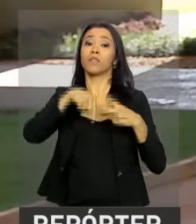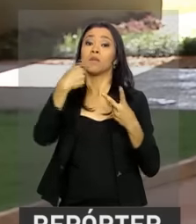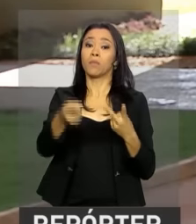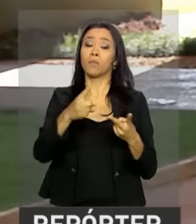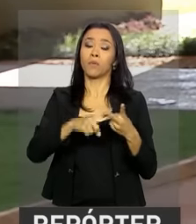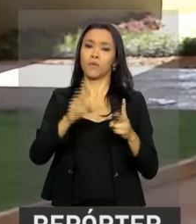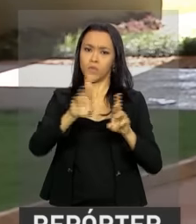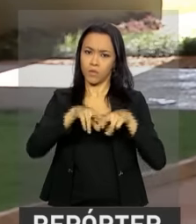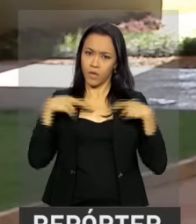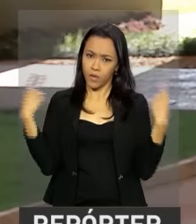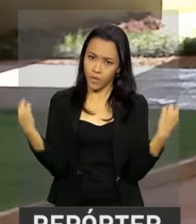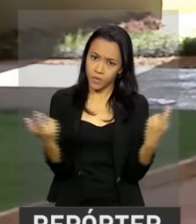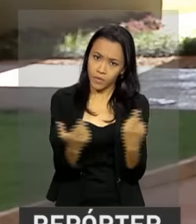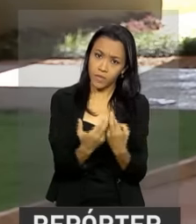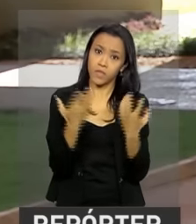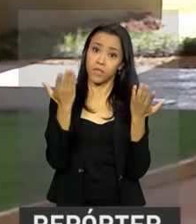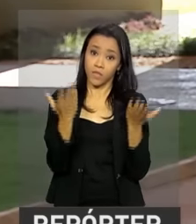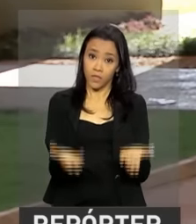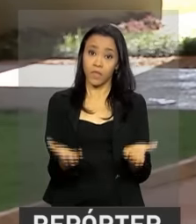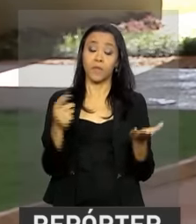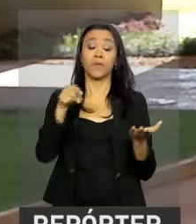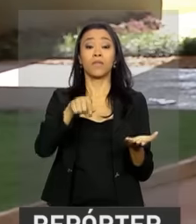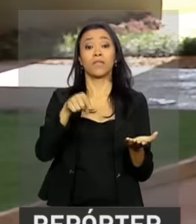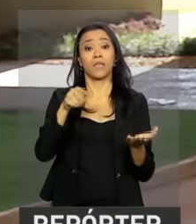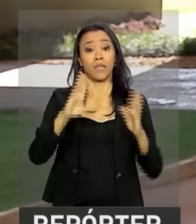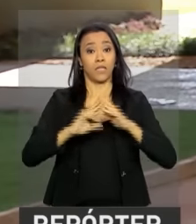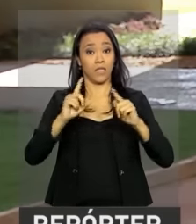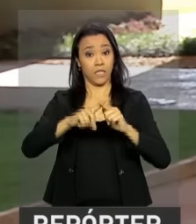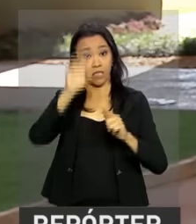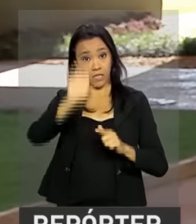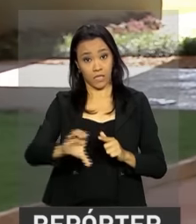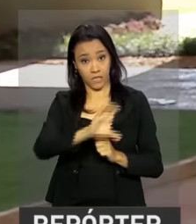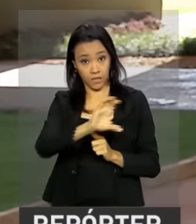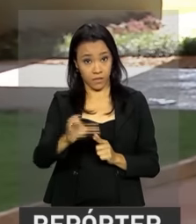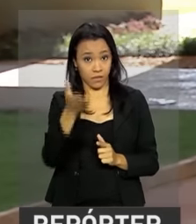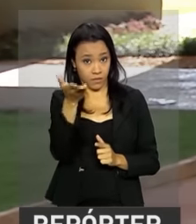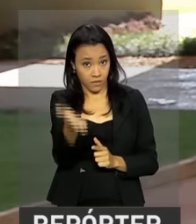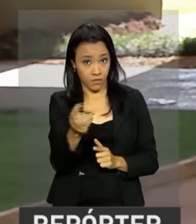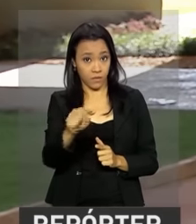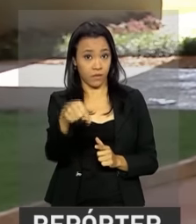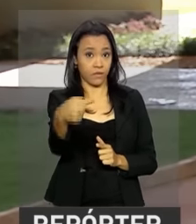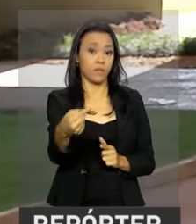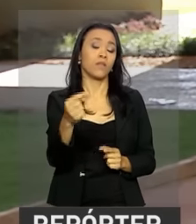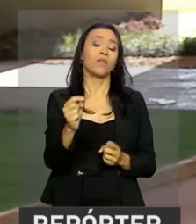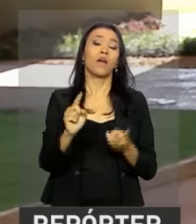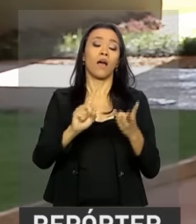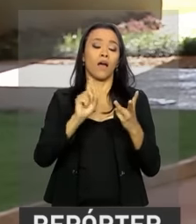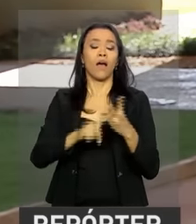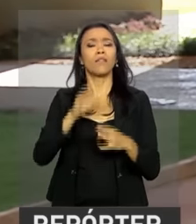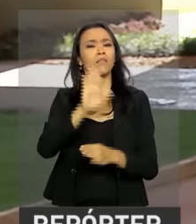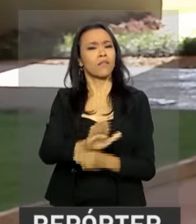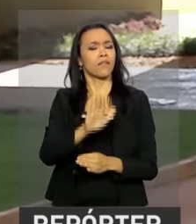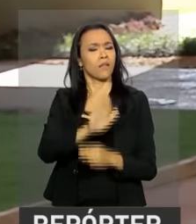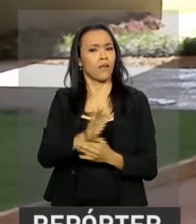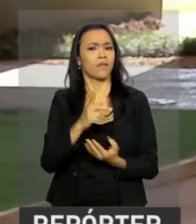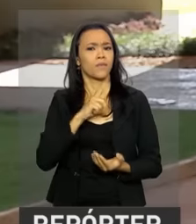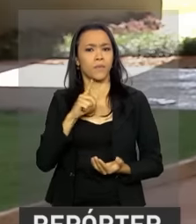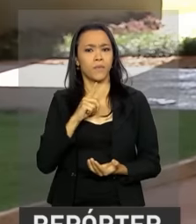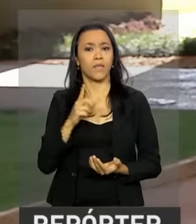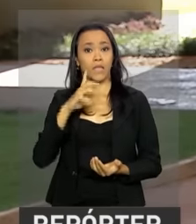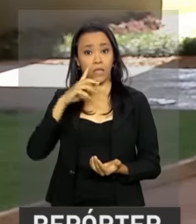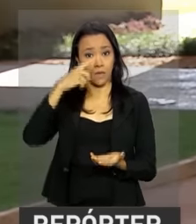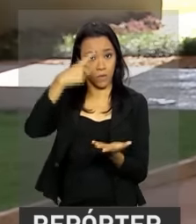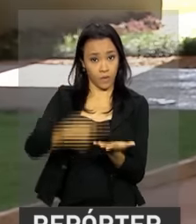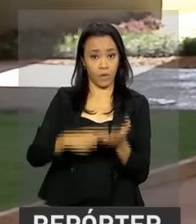o patriarca da Igreja siríaca Católica o Joseph Iona já na parte da tarde às 3 da tarde o presidente